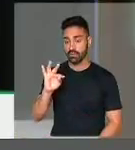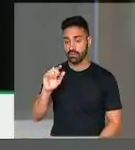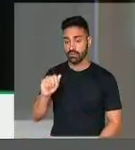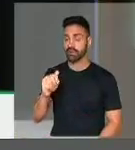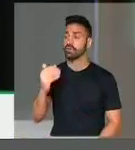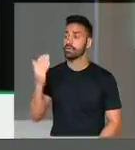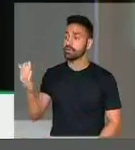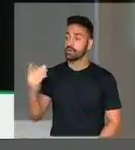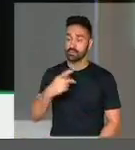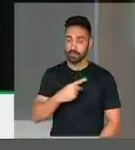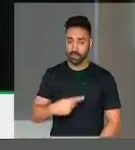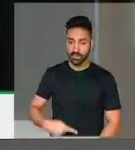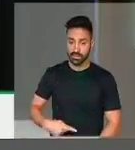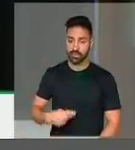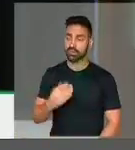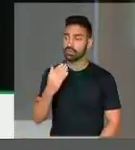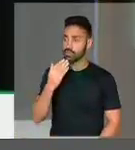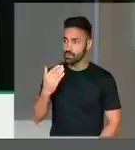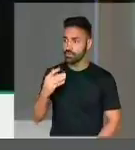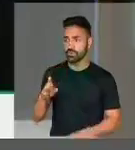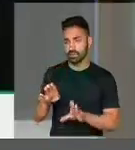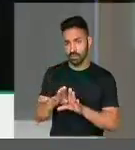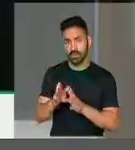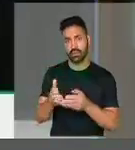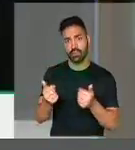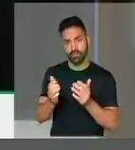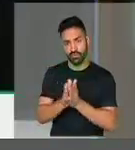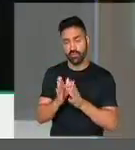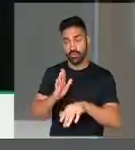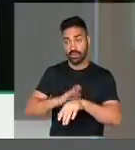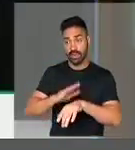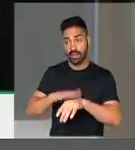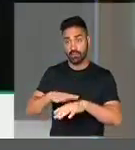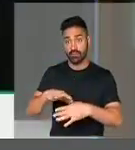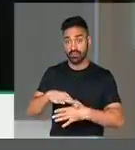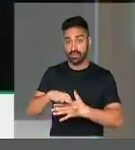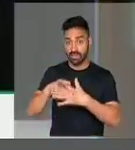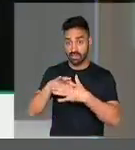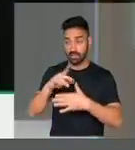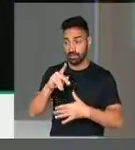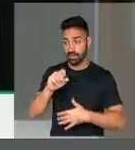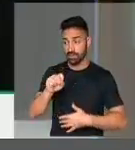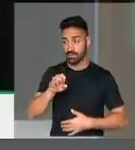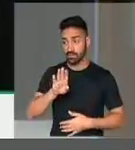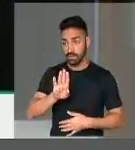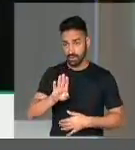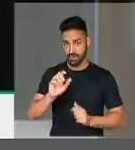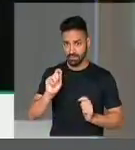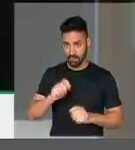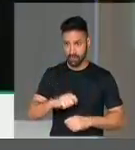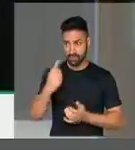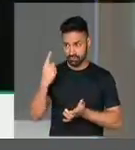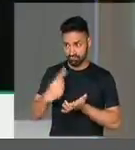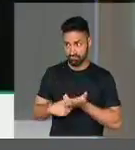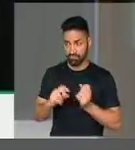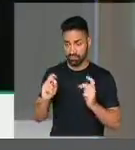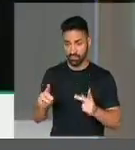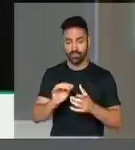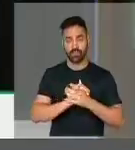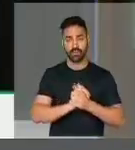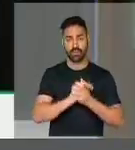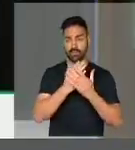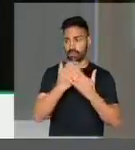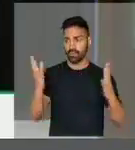querida presidente Carmen Zanotto, peço também por obséquio o tempo da liderança do PSB, cumprimentar todas as